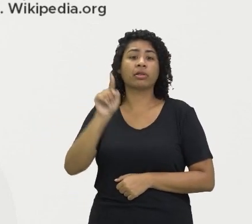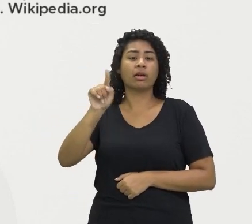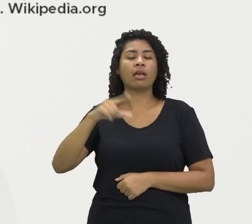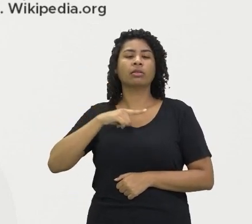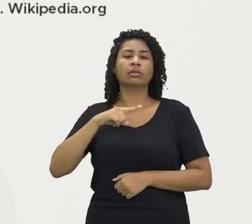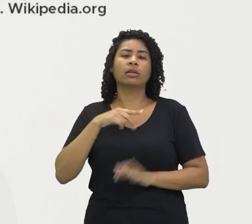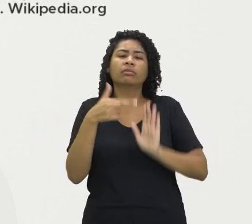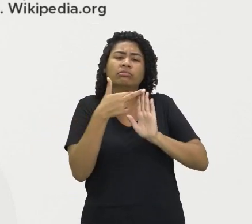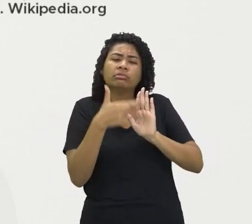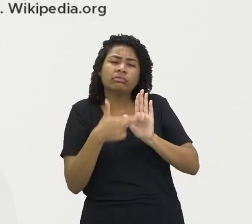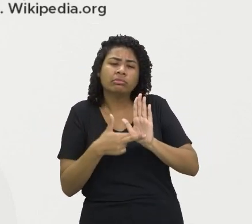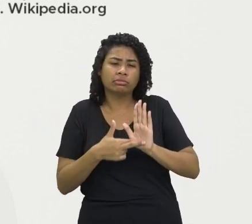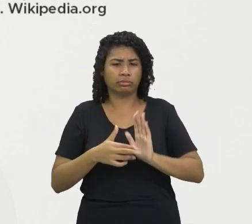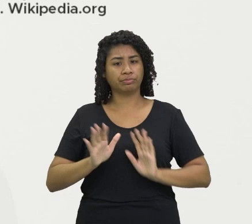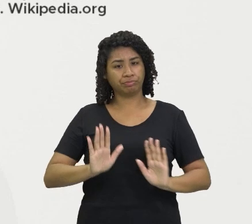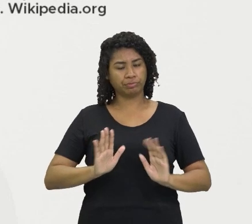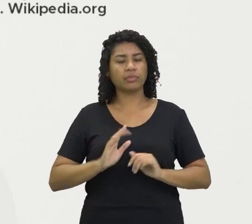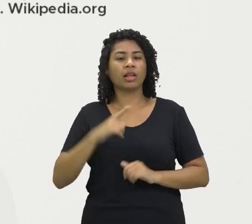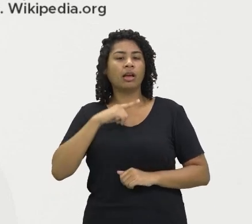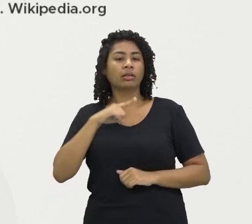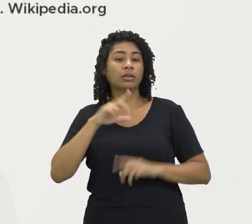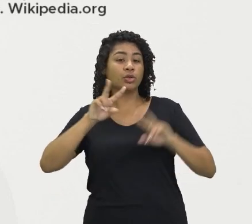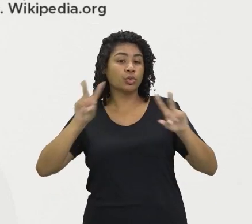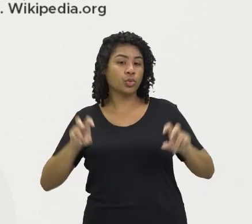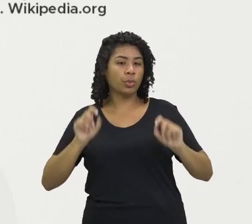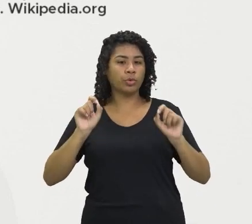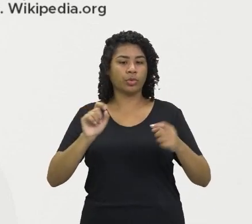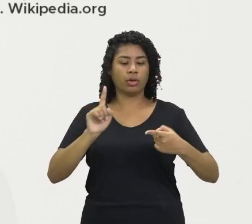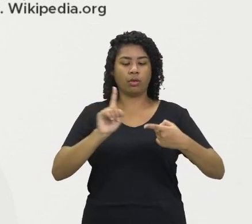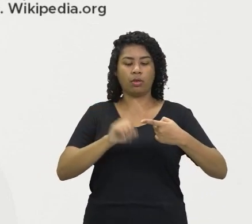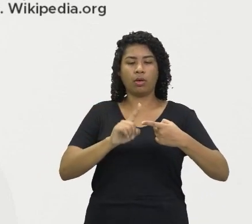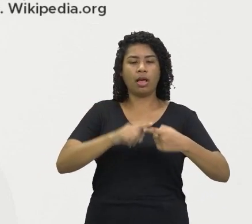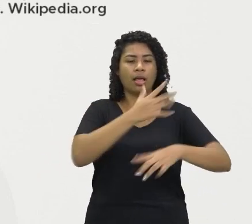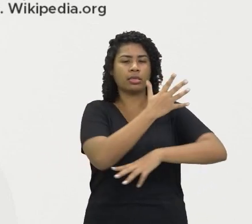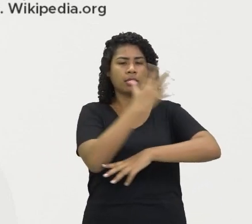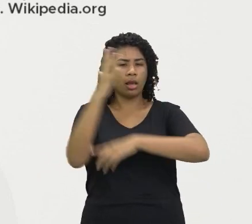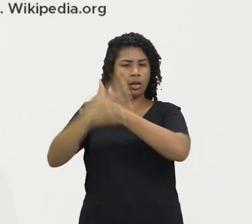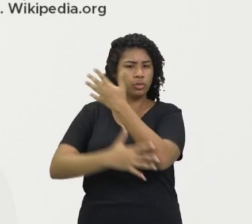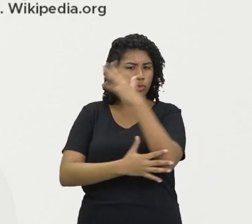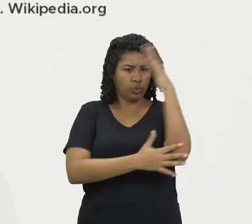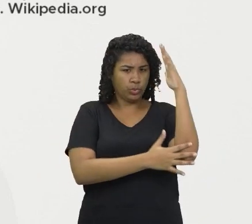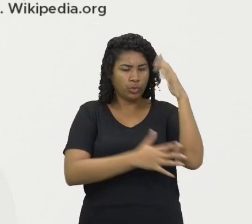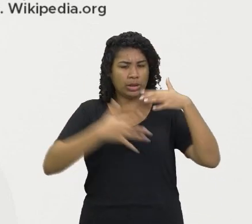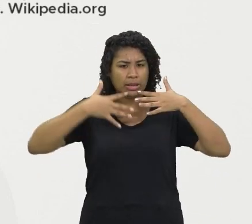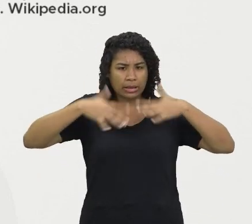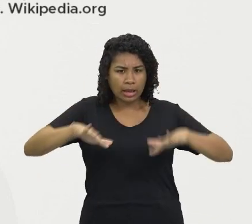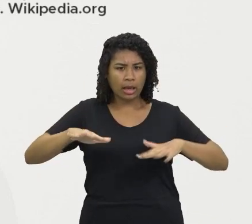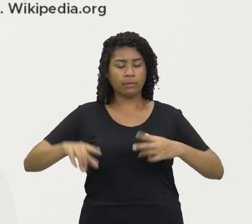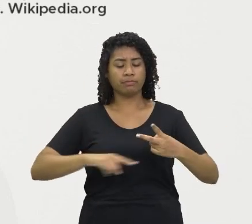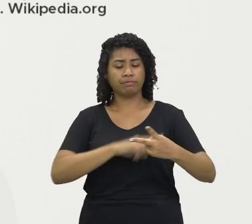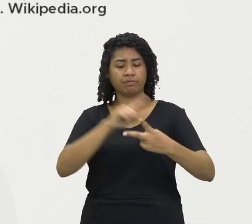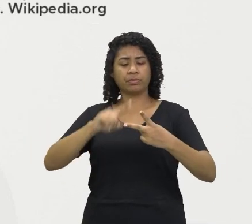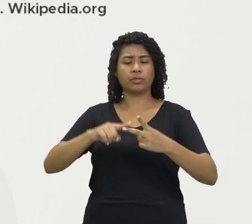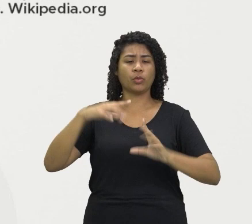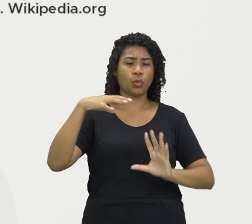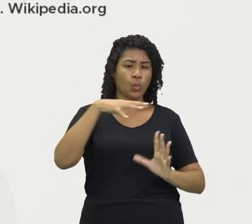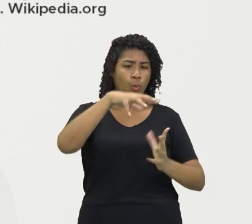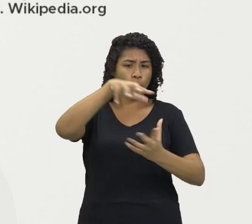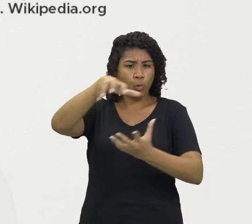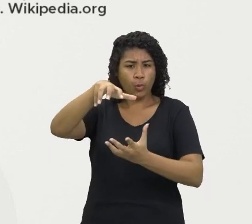que trabalha natureza, cosmo, mas também trabalha essa questão